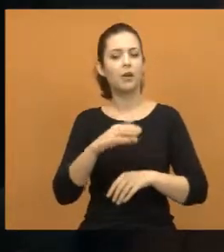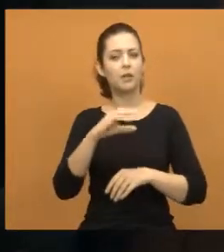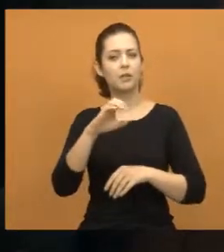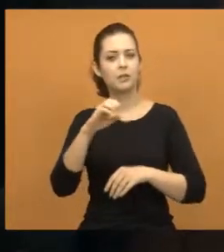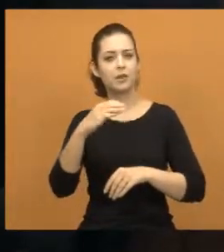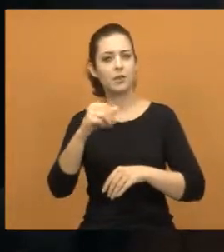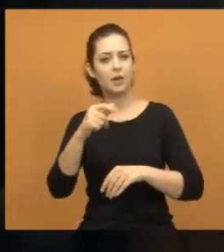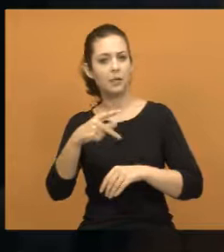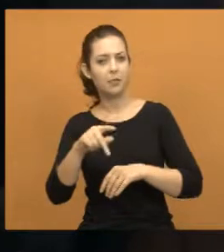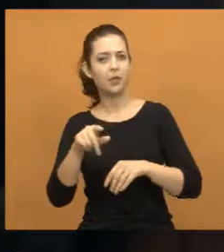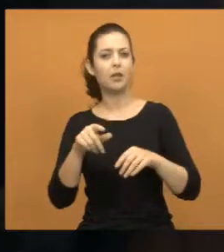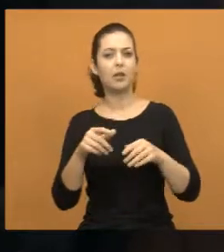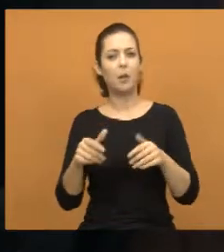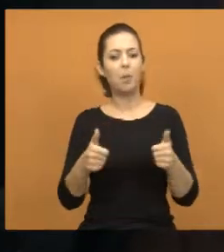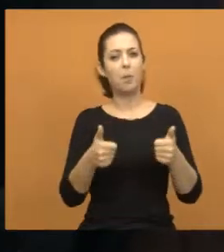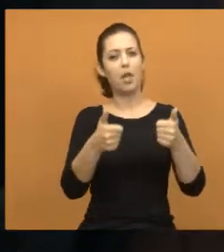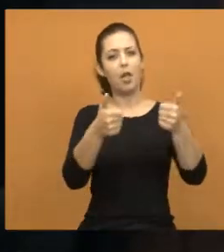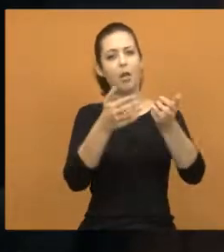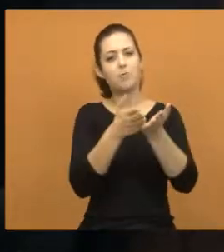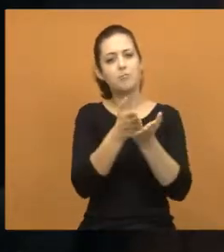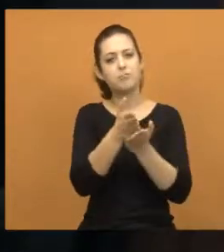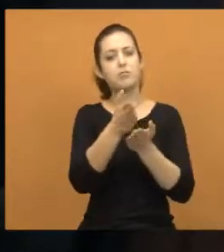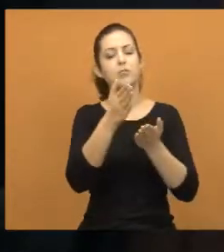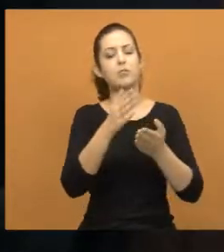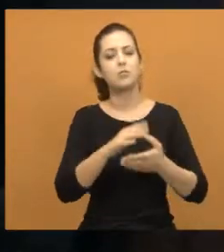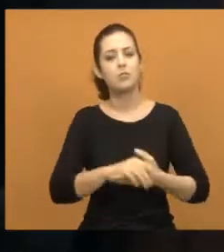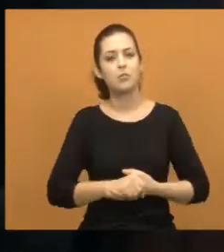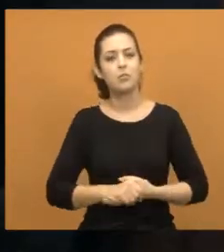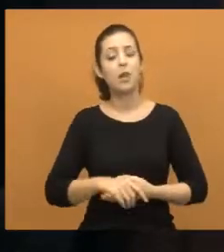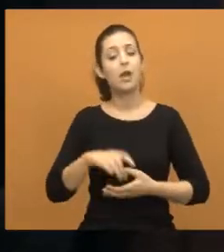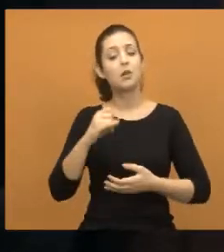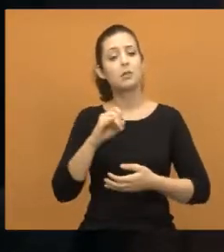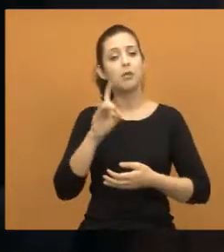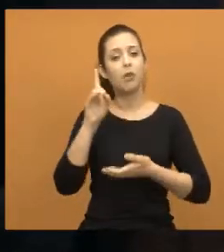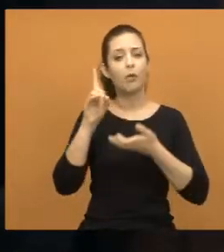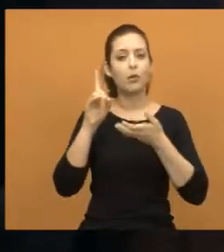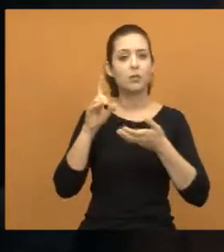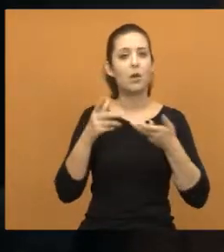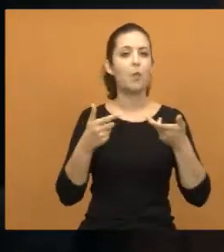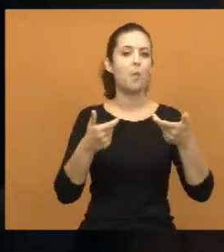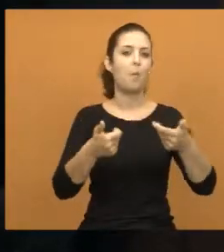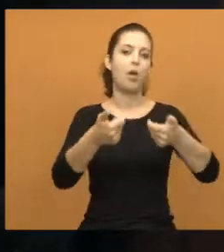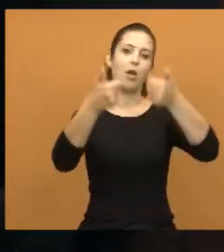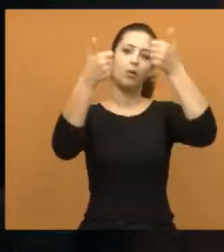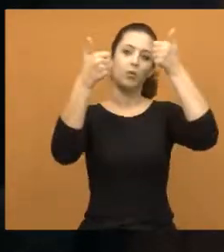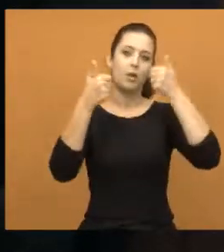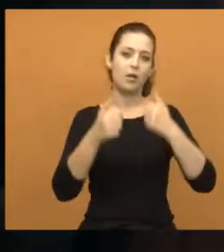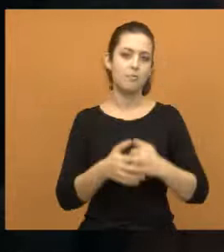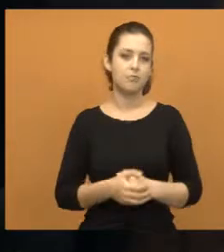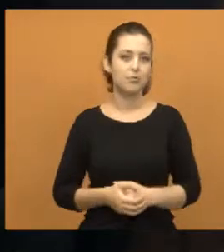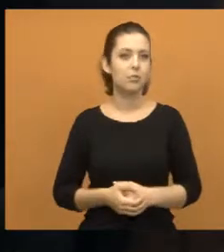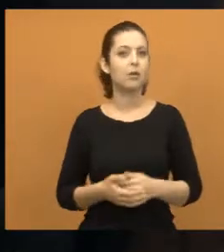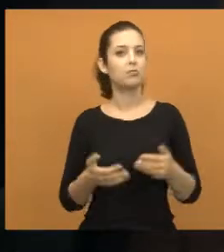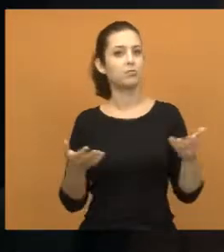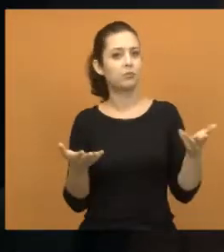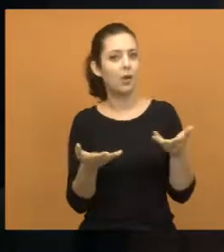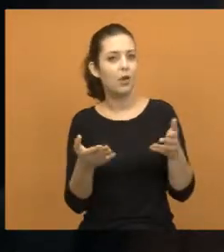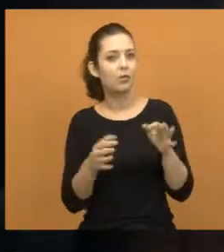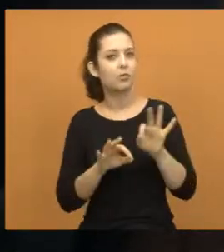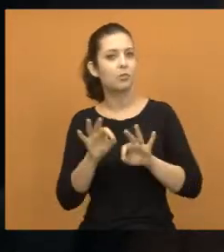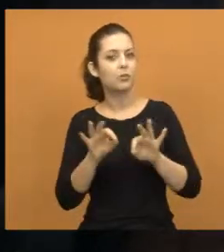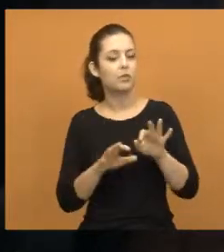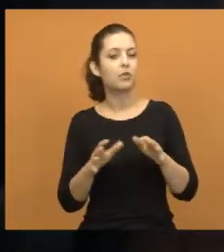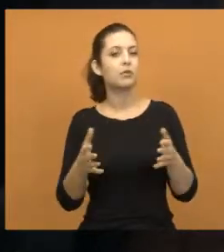está caminhando, está melhorando o nosso esporte. E, se Deus quiser, vai melhorar muito mais. Ainda mais com esse